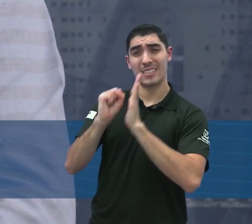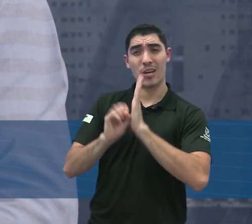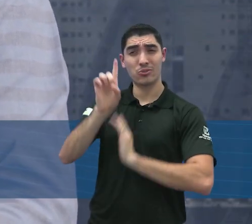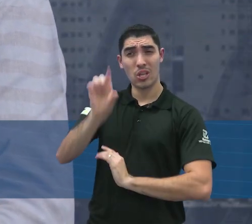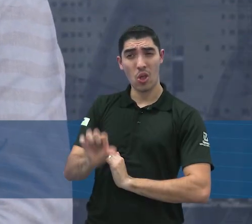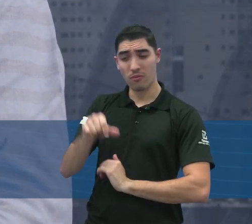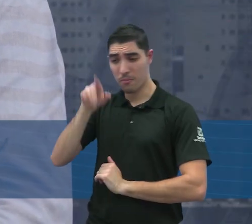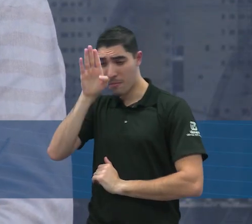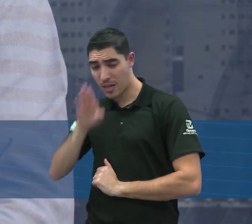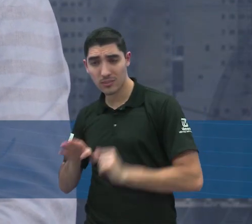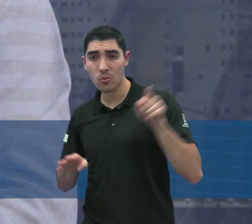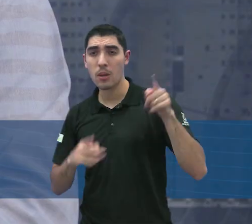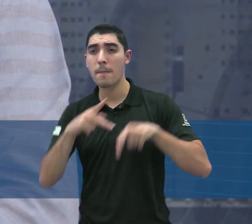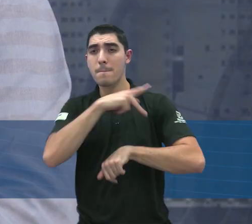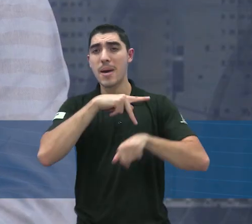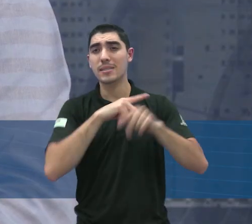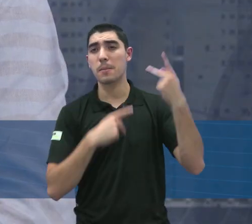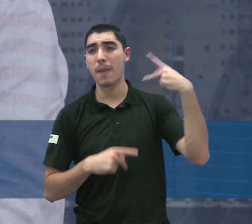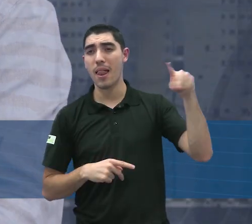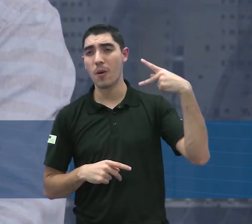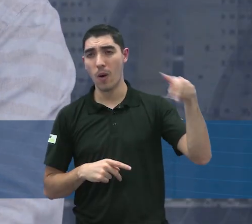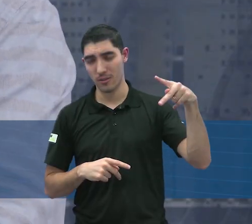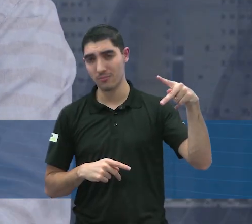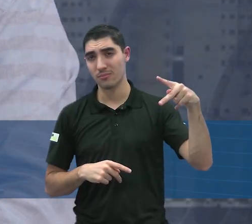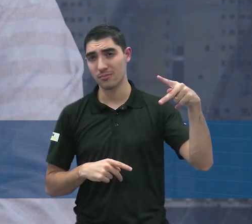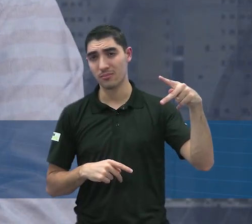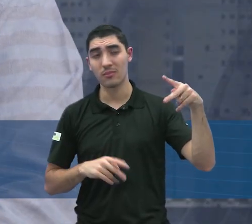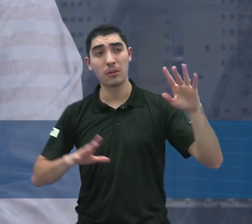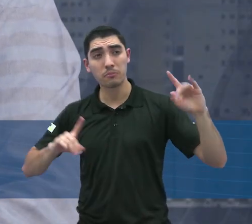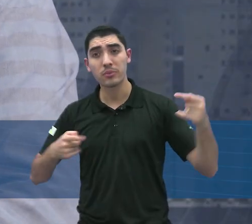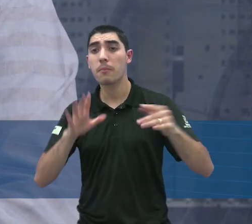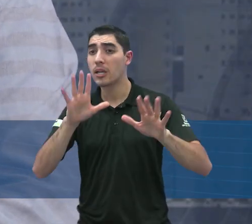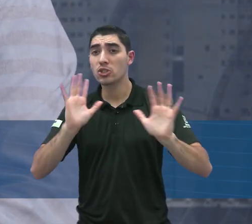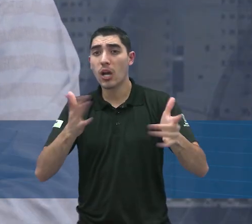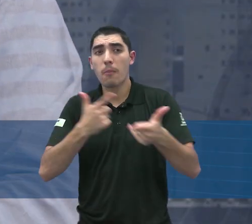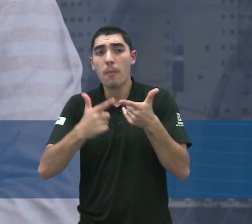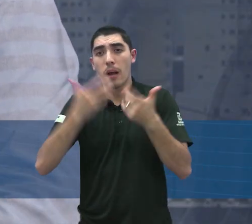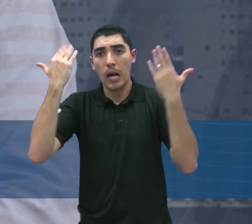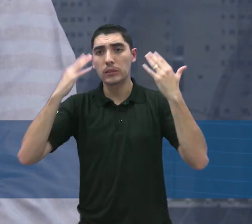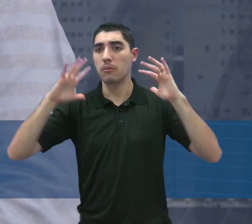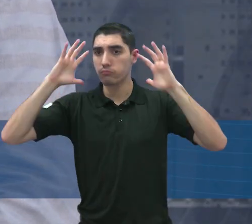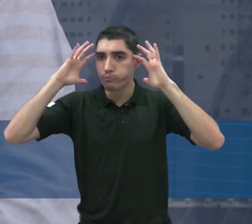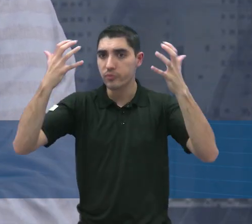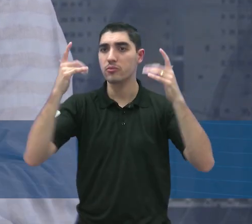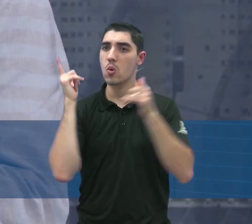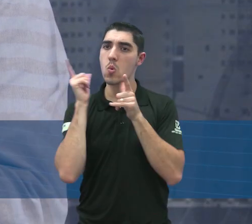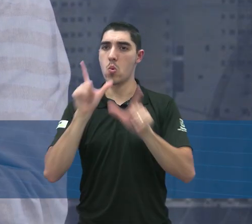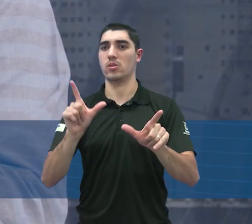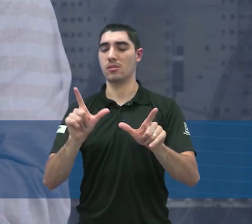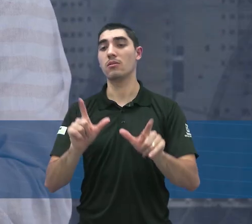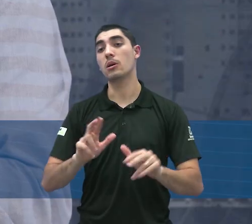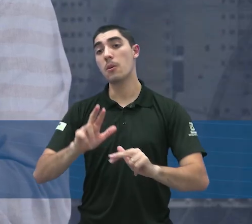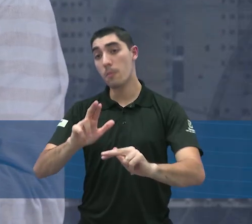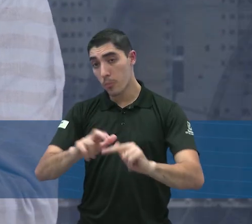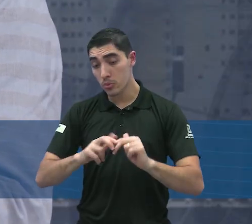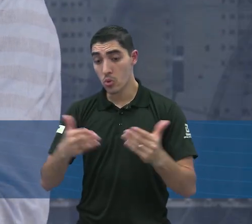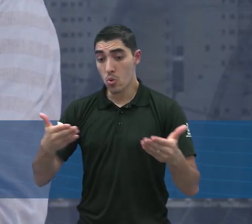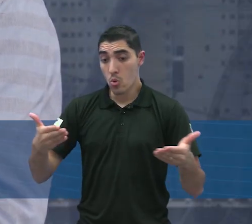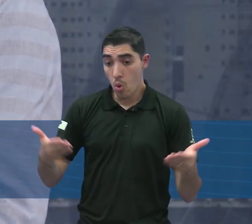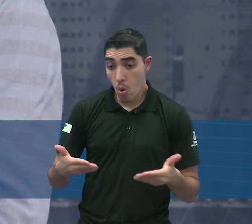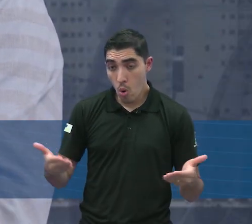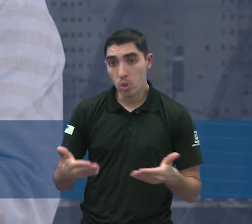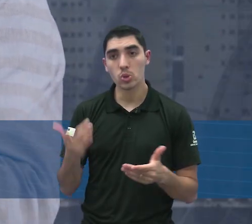nós resolvemos boa parte das nossas questões conflitivas com os outros países, de modo que hoje nós construímos